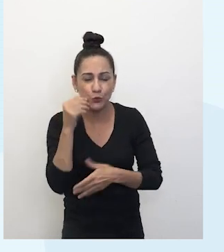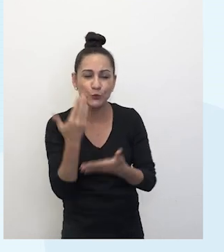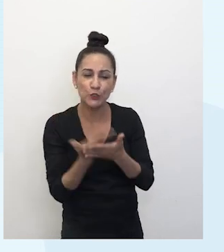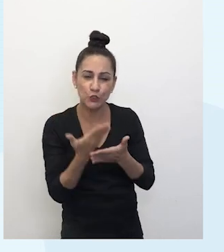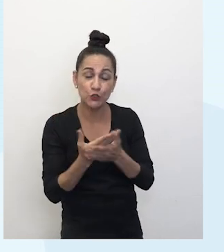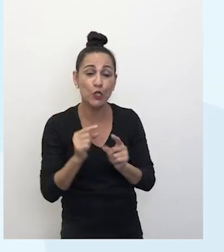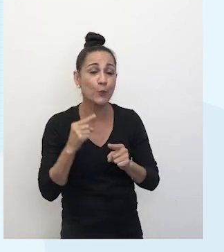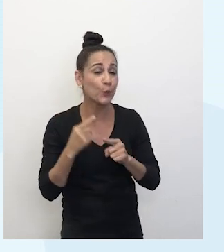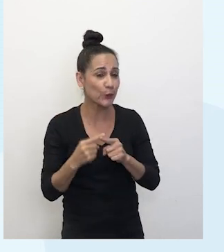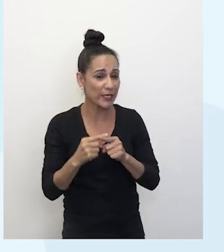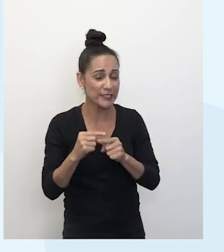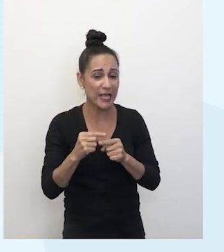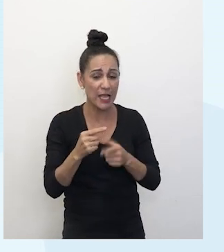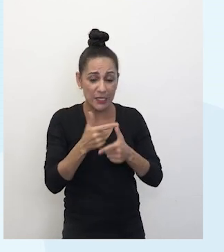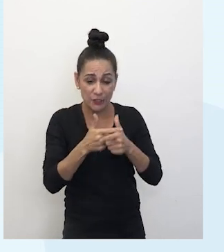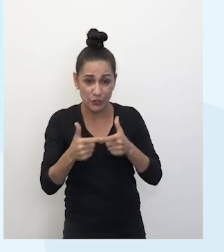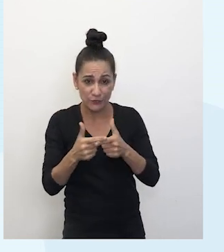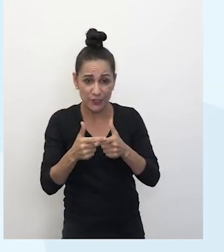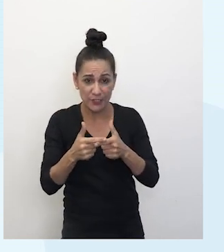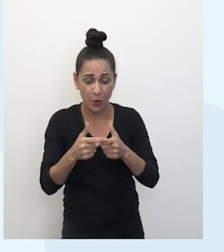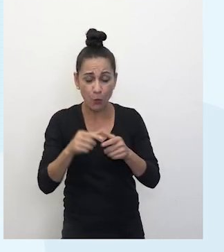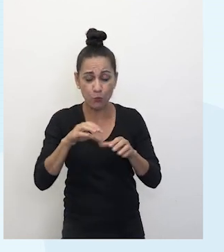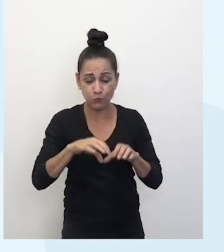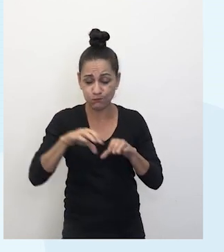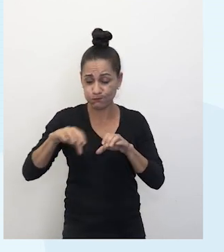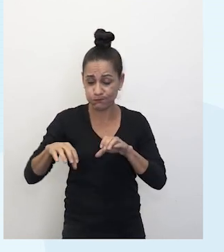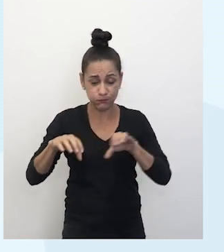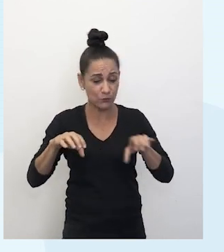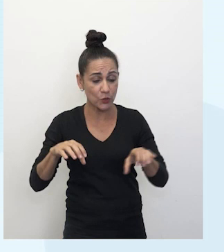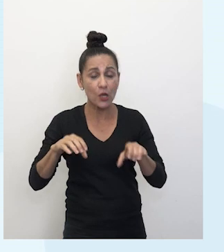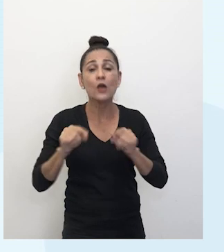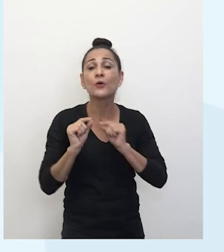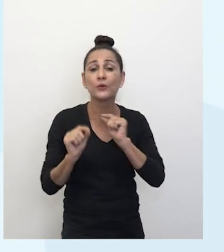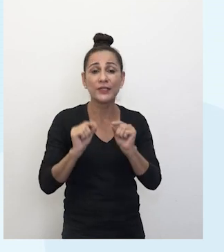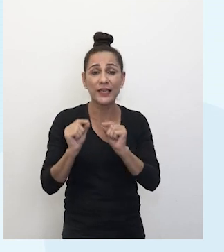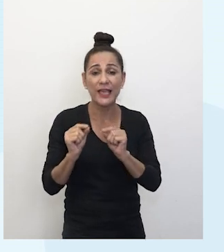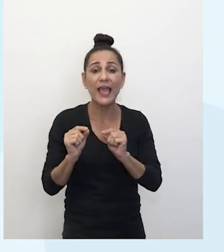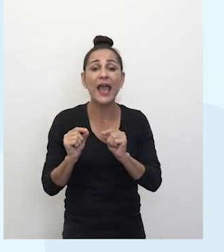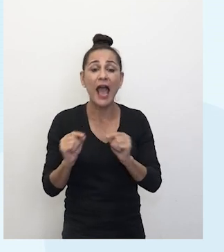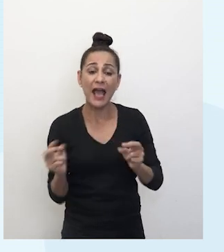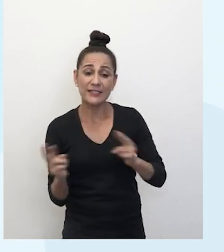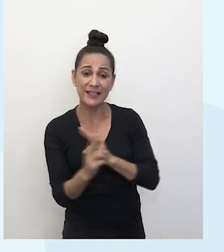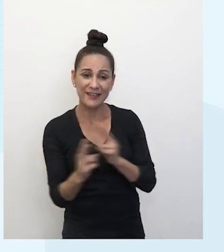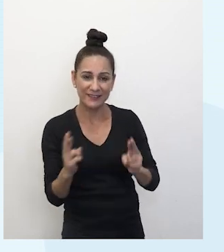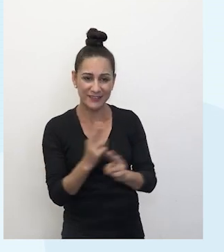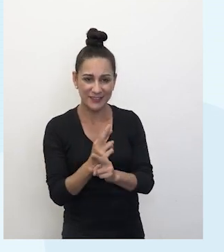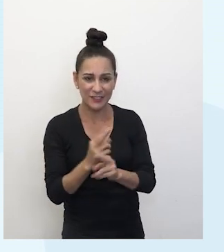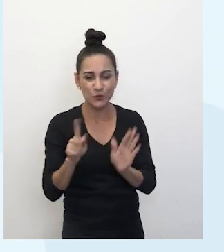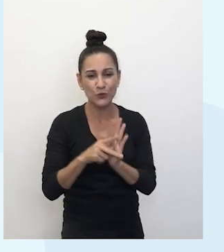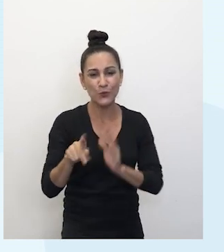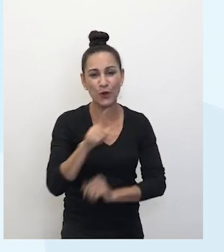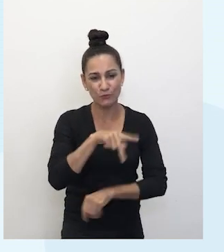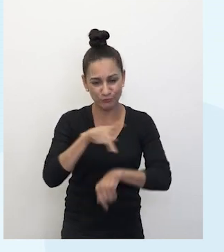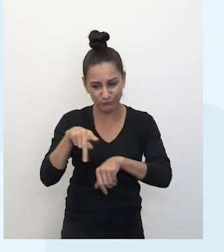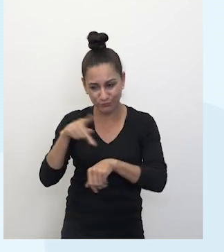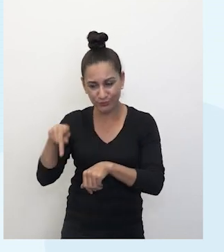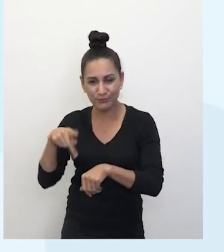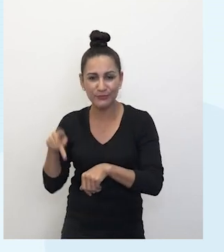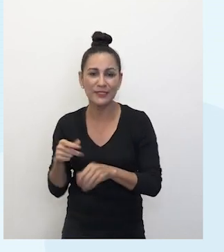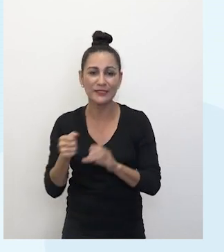Porque essa essa divisão que foi feita no continente africano ela tem muito a ver com a relação dos países né então